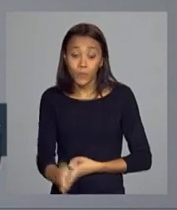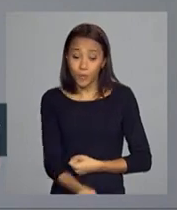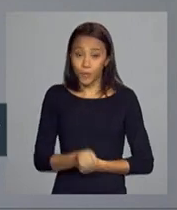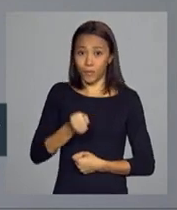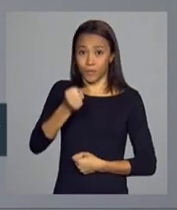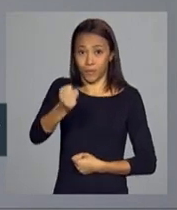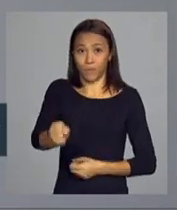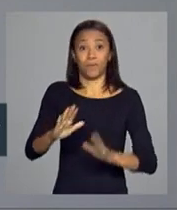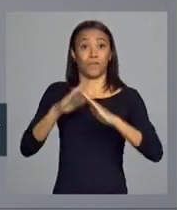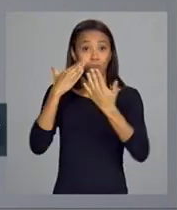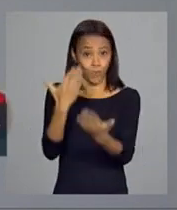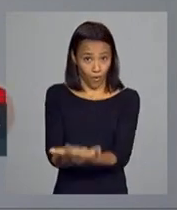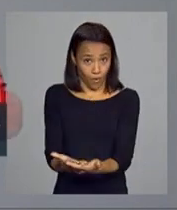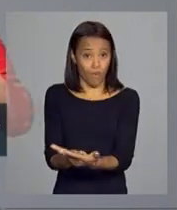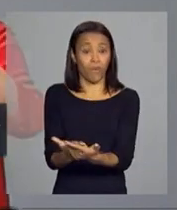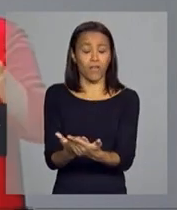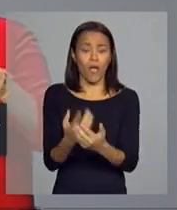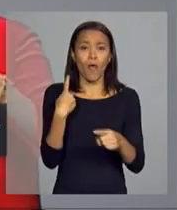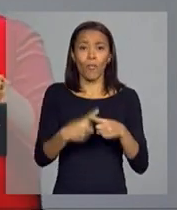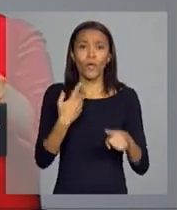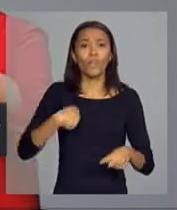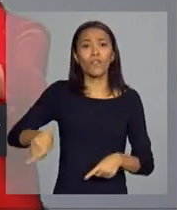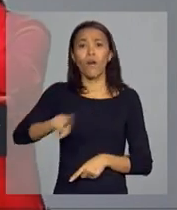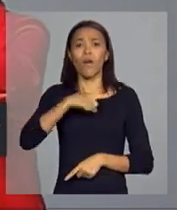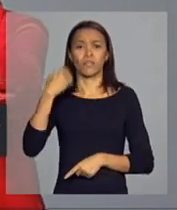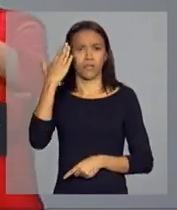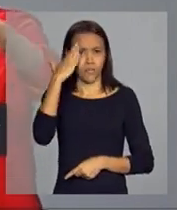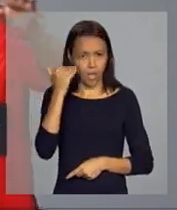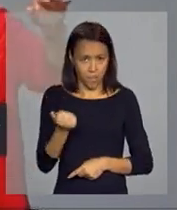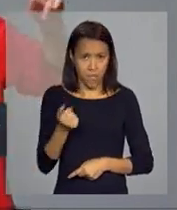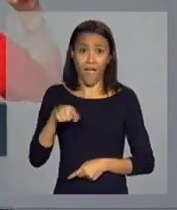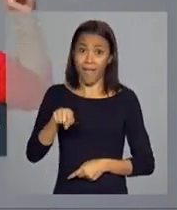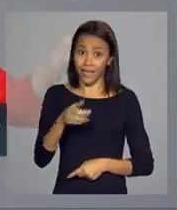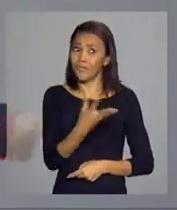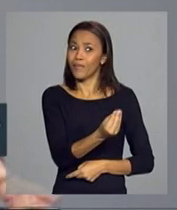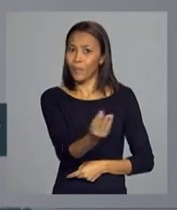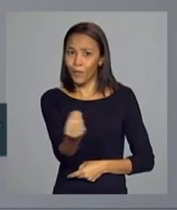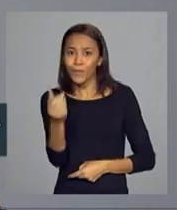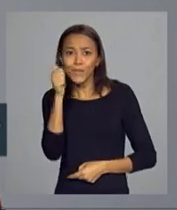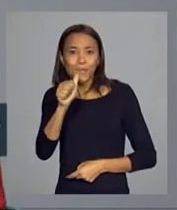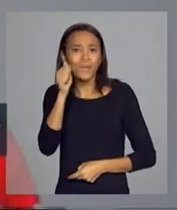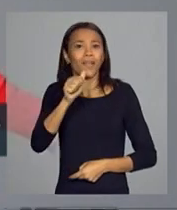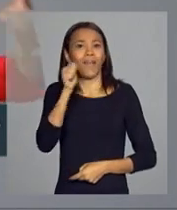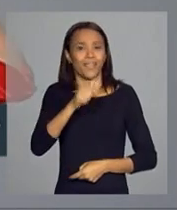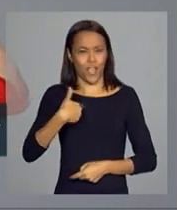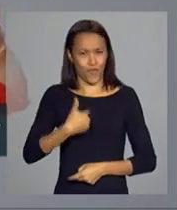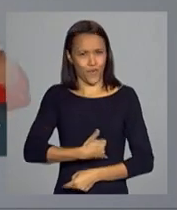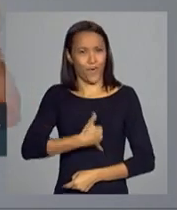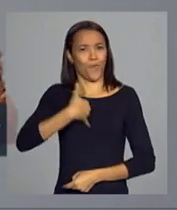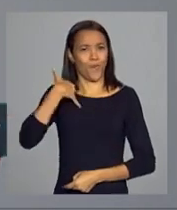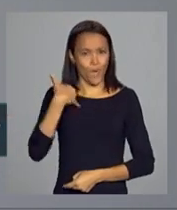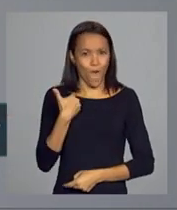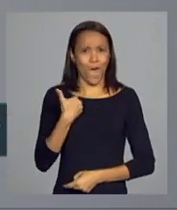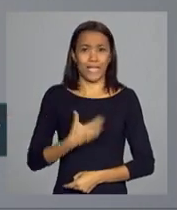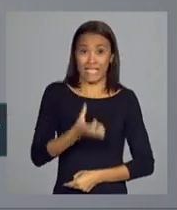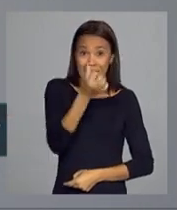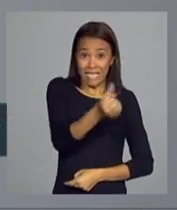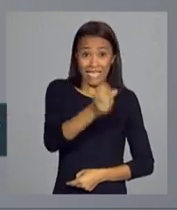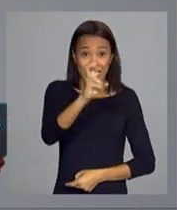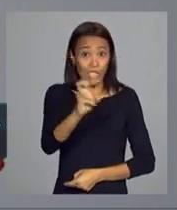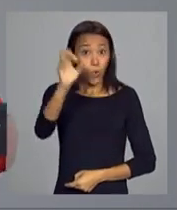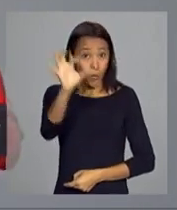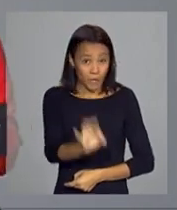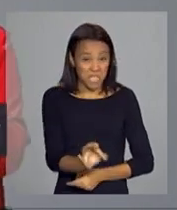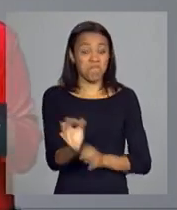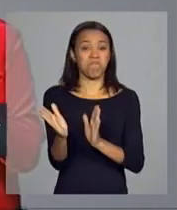nas creches. Porque nós sabemos, aqui tem muita mulher, eu fiquei muito orgulhosa,